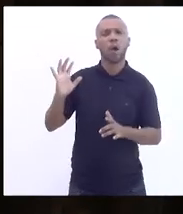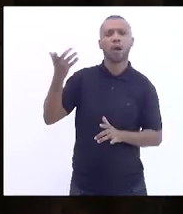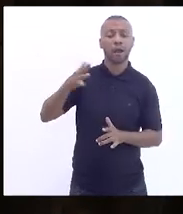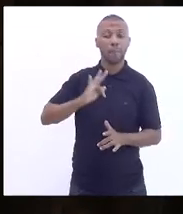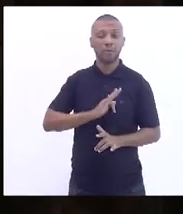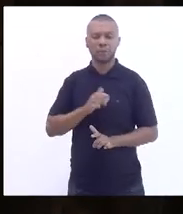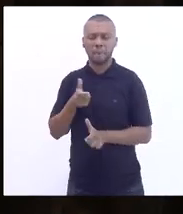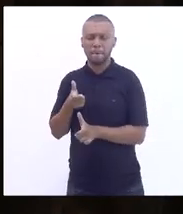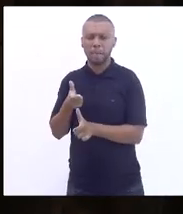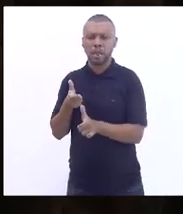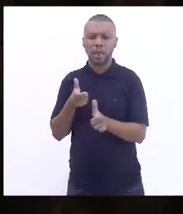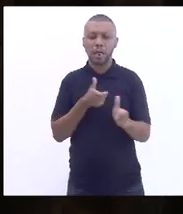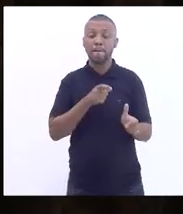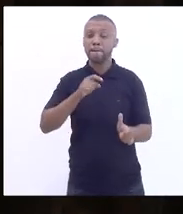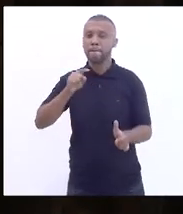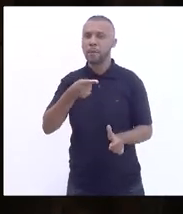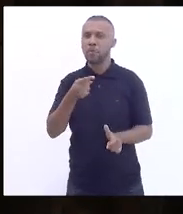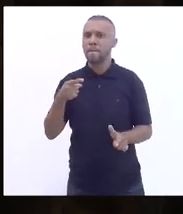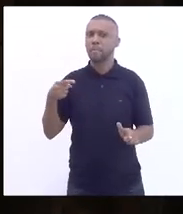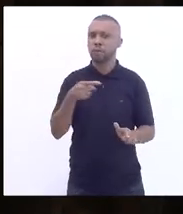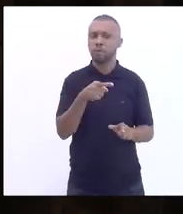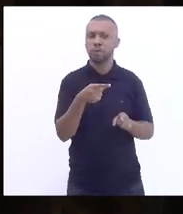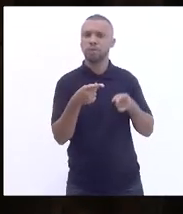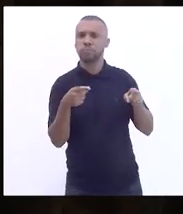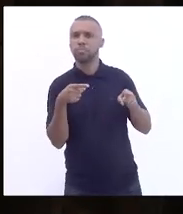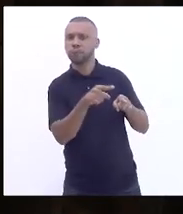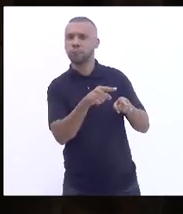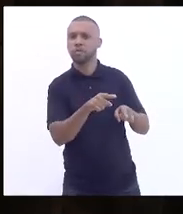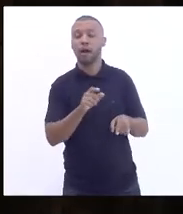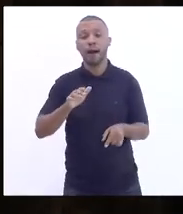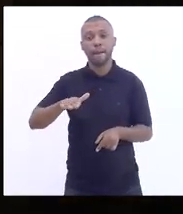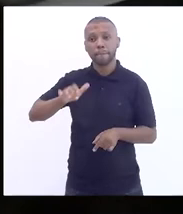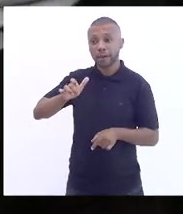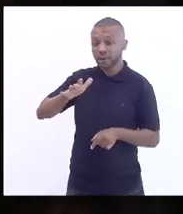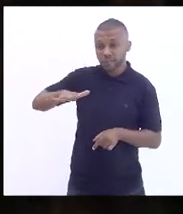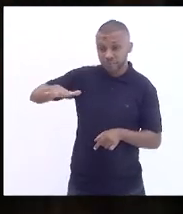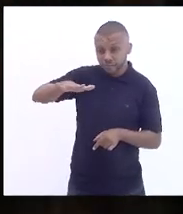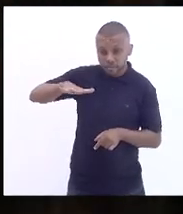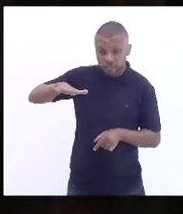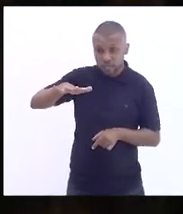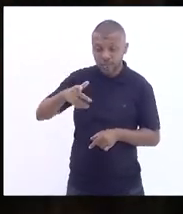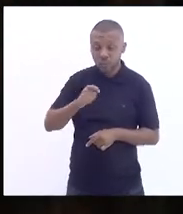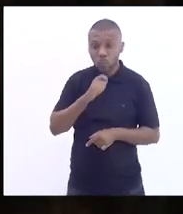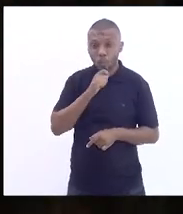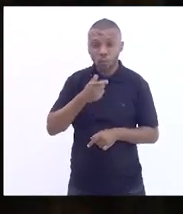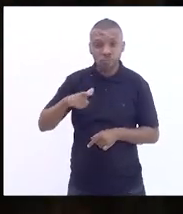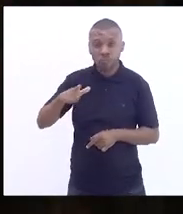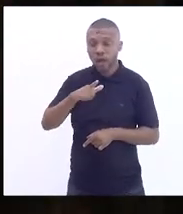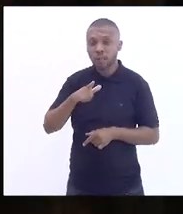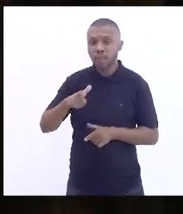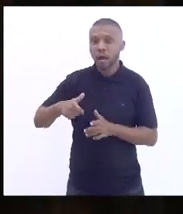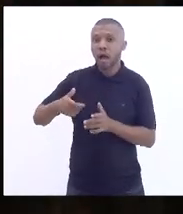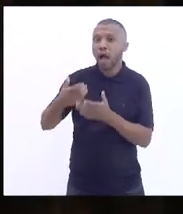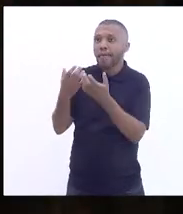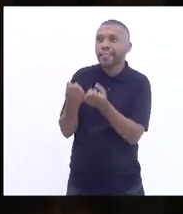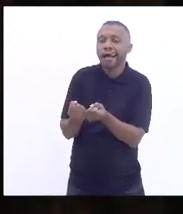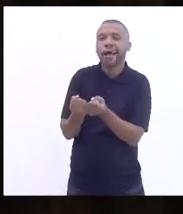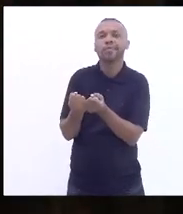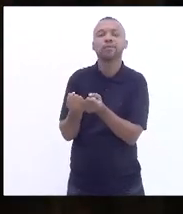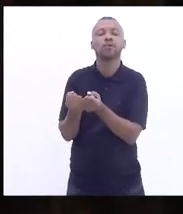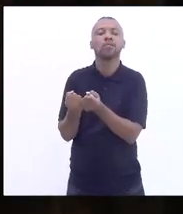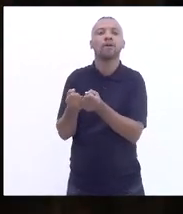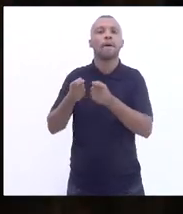com 1000 balas as suas mães que não não vieram para o movimento de mães